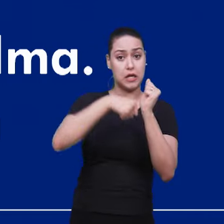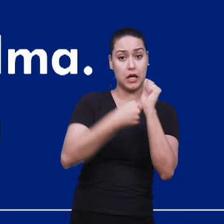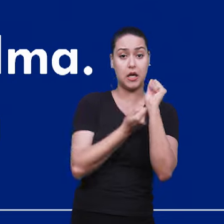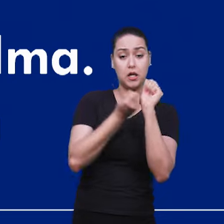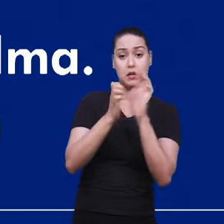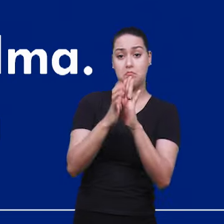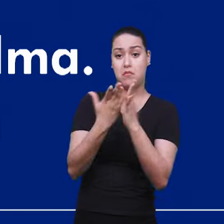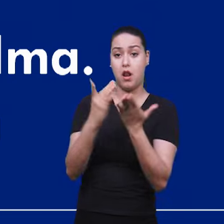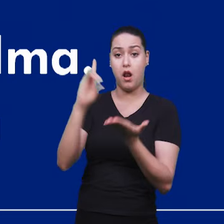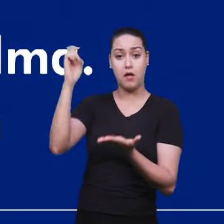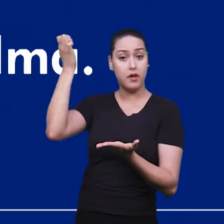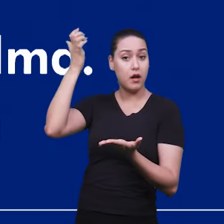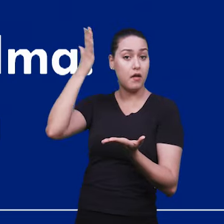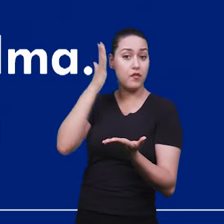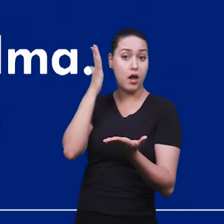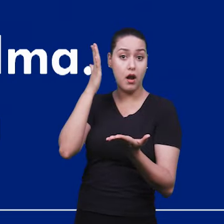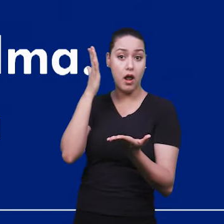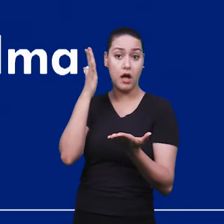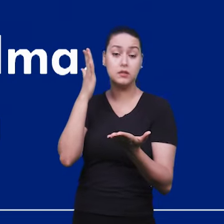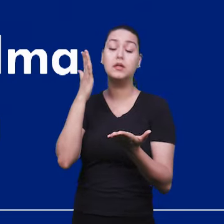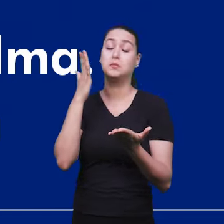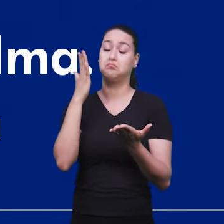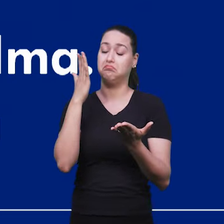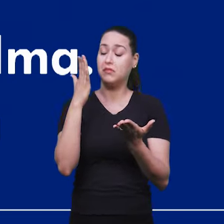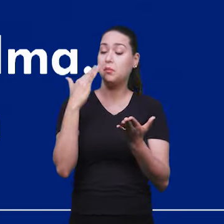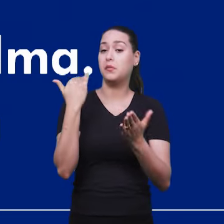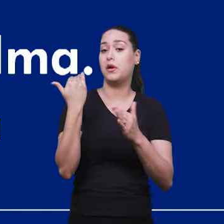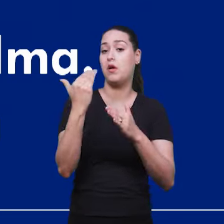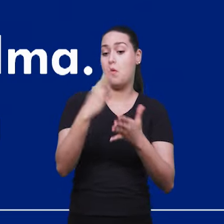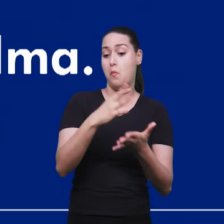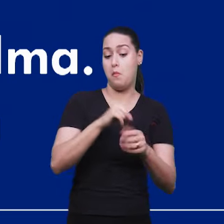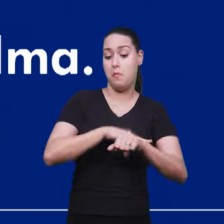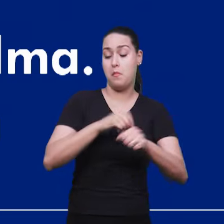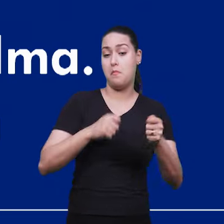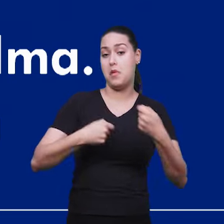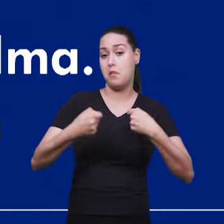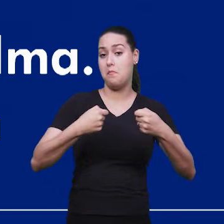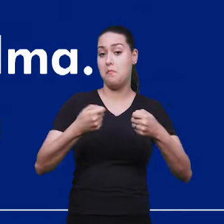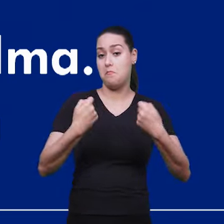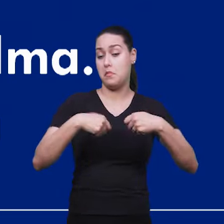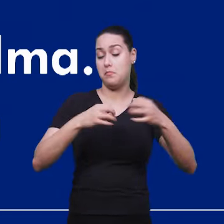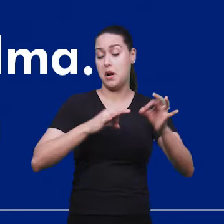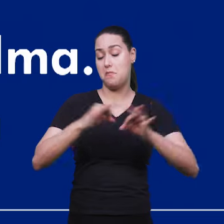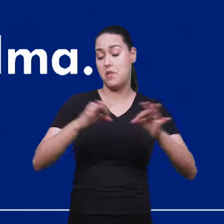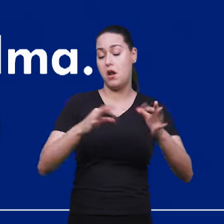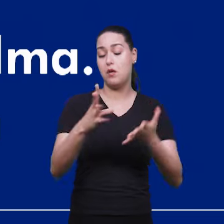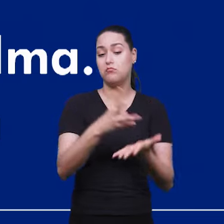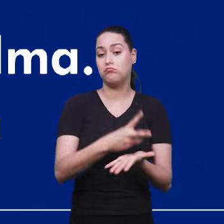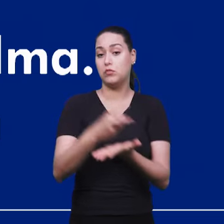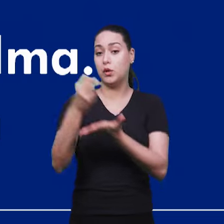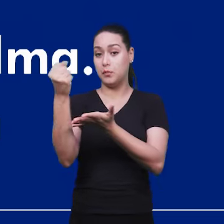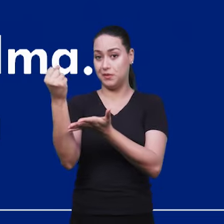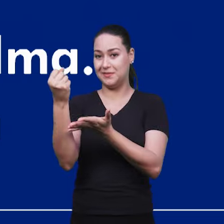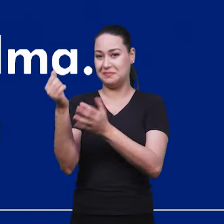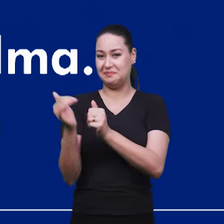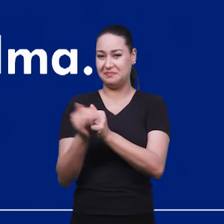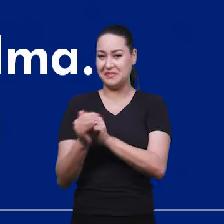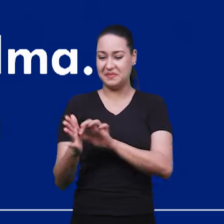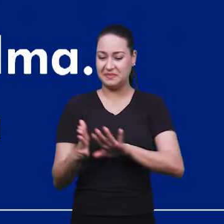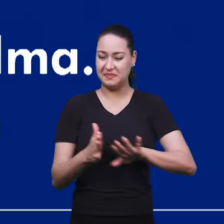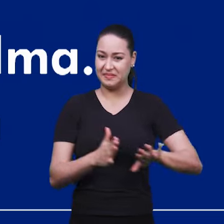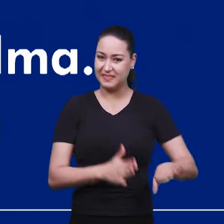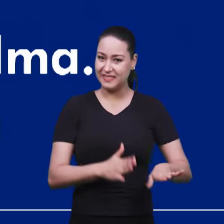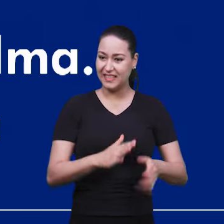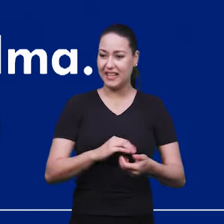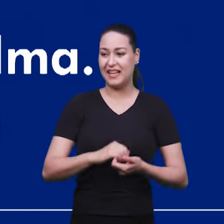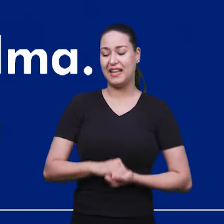para esse momento do arrebatamento nutrem a nossa alma. Obrigado, Jorge. Josias, eu quero só fazer um destaque